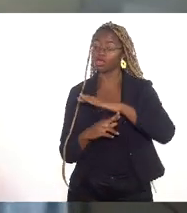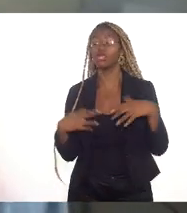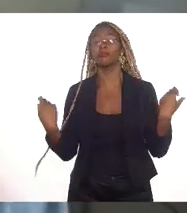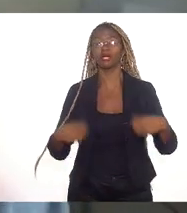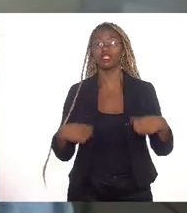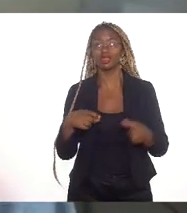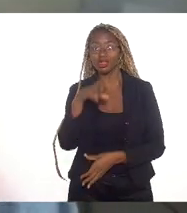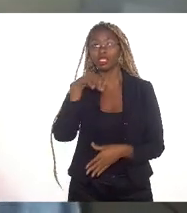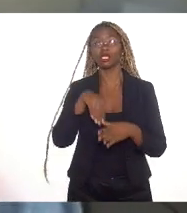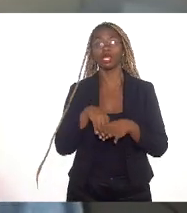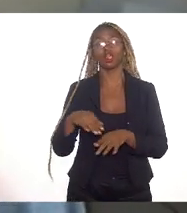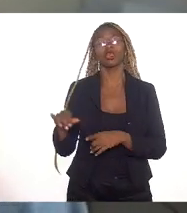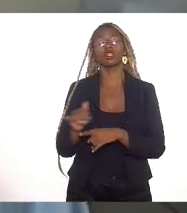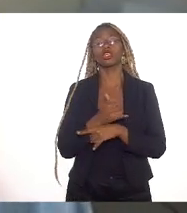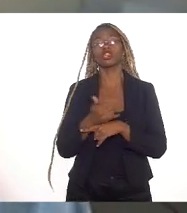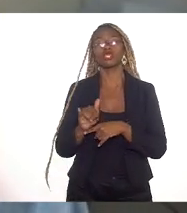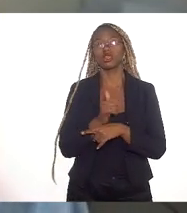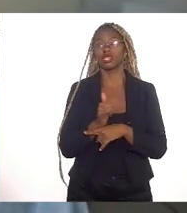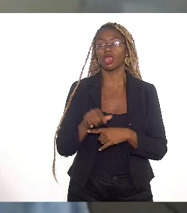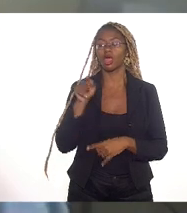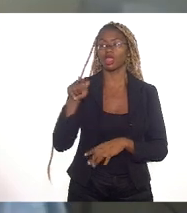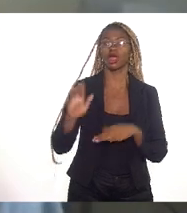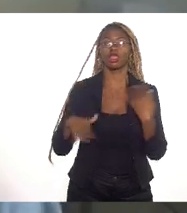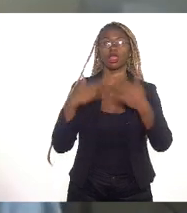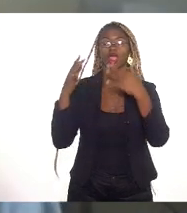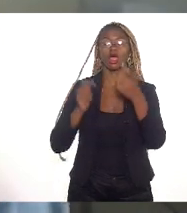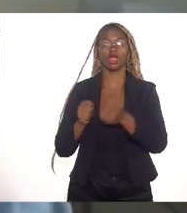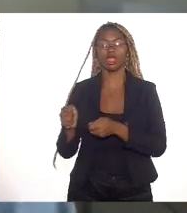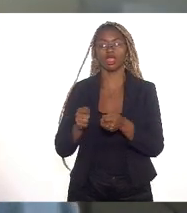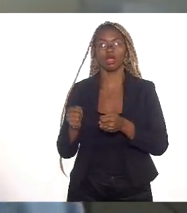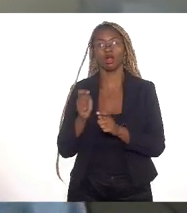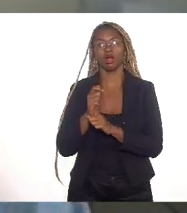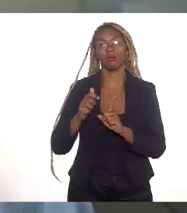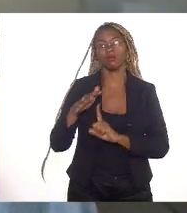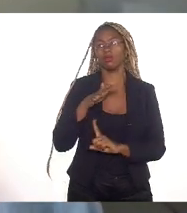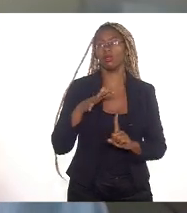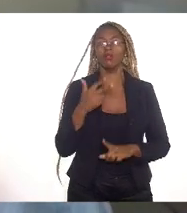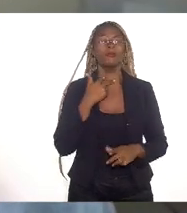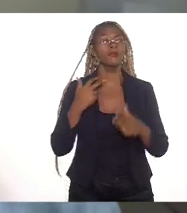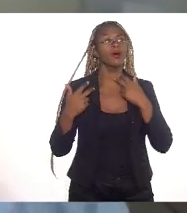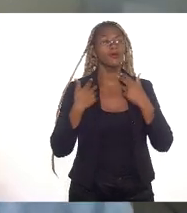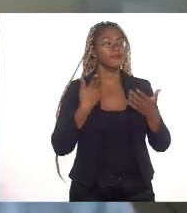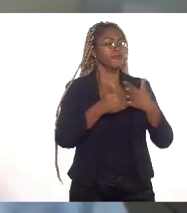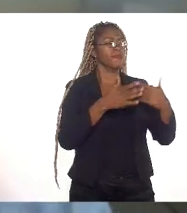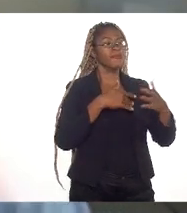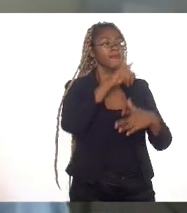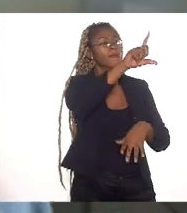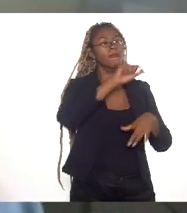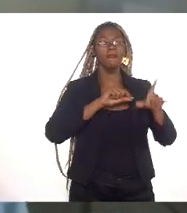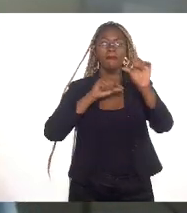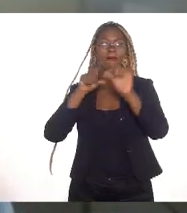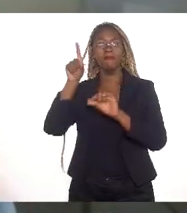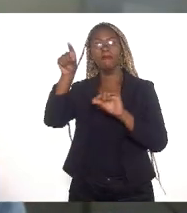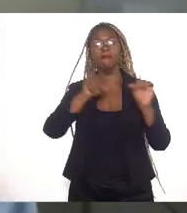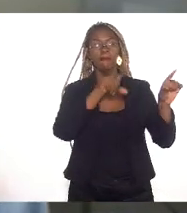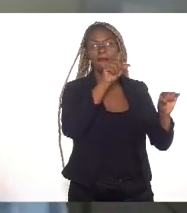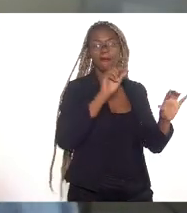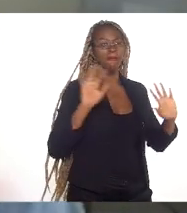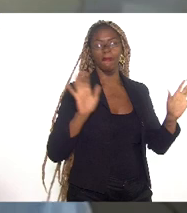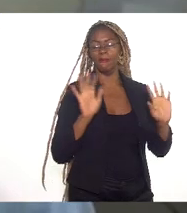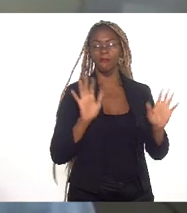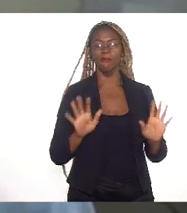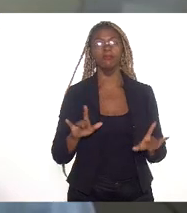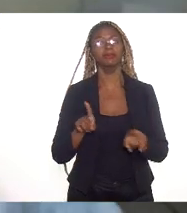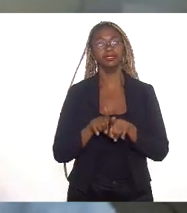desse plano estratégico de desenvolvimento econômico e social. Não pode ser aleatoriamente, nem nós vamos querer aqui ter